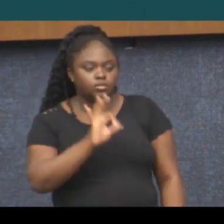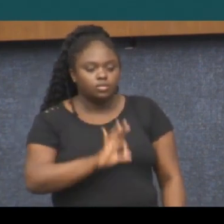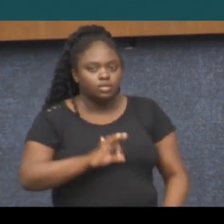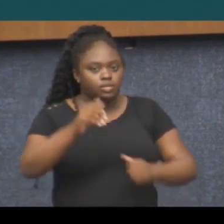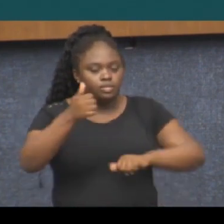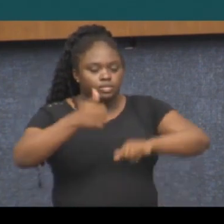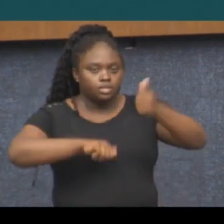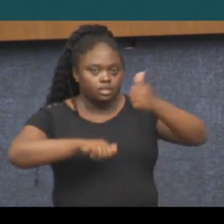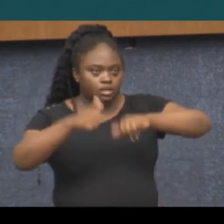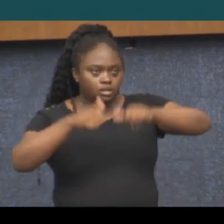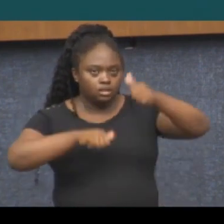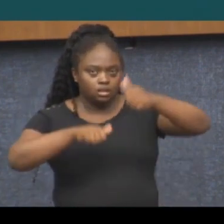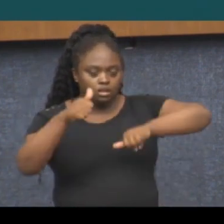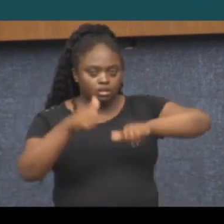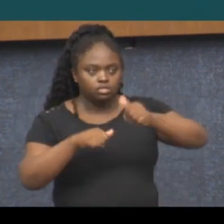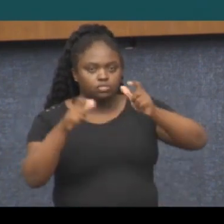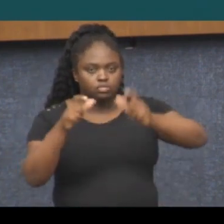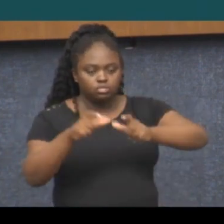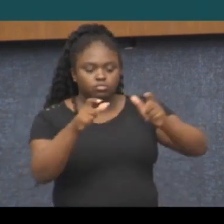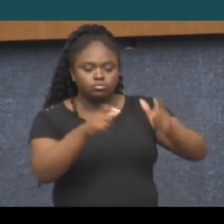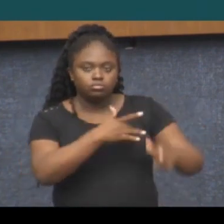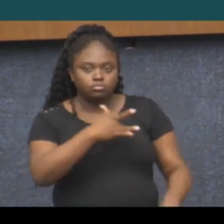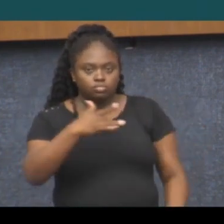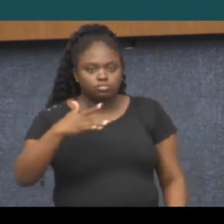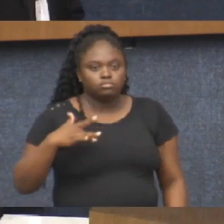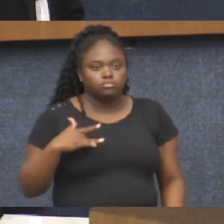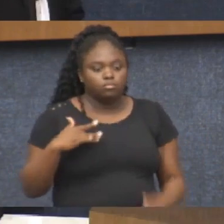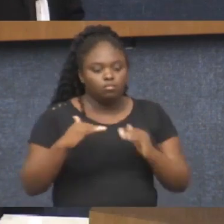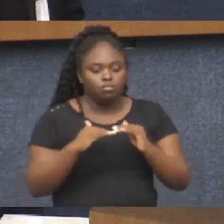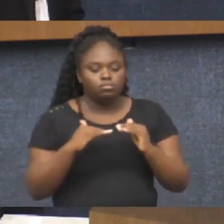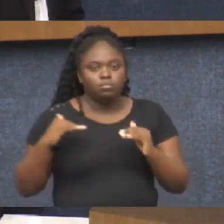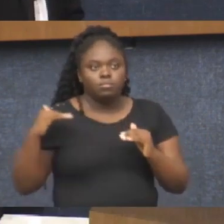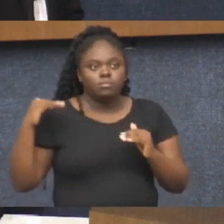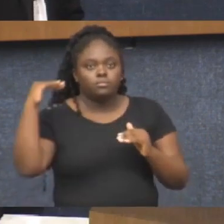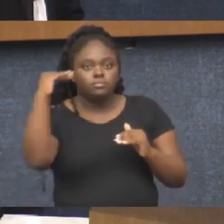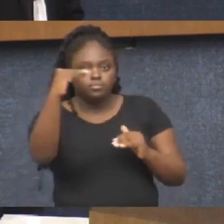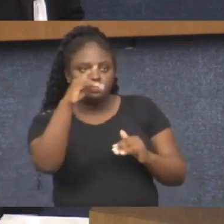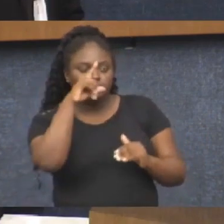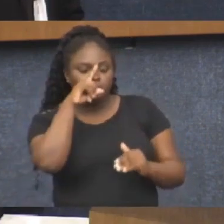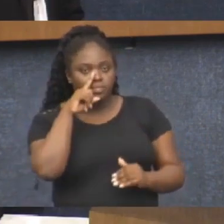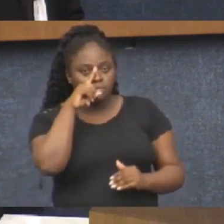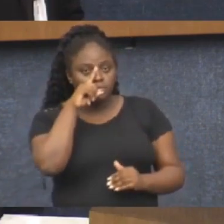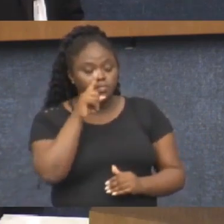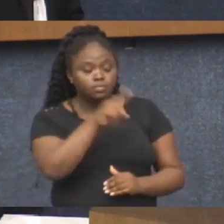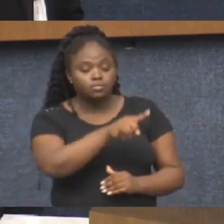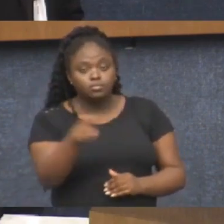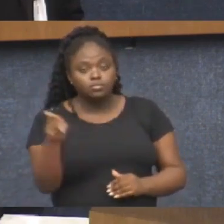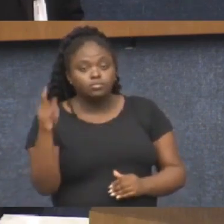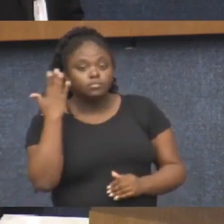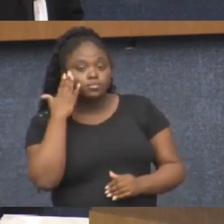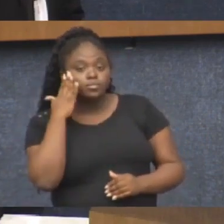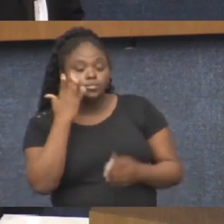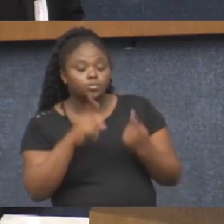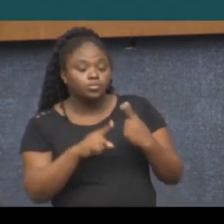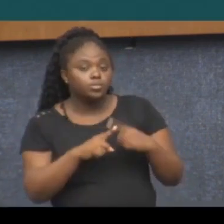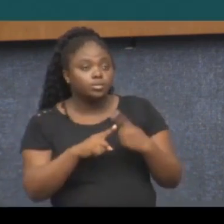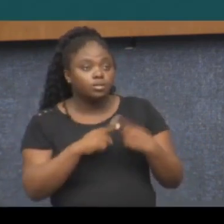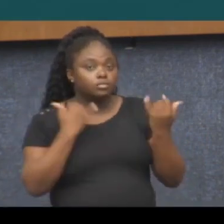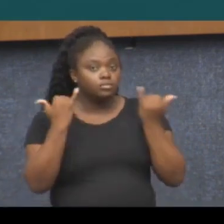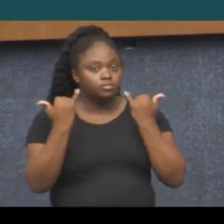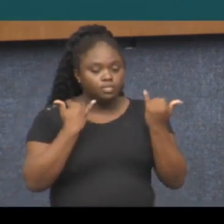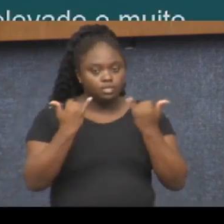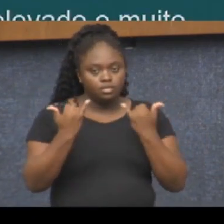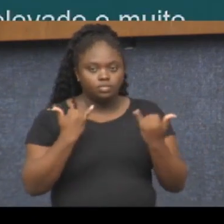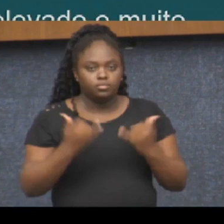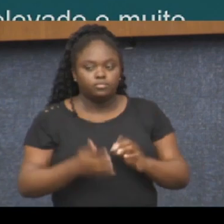em unidades, né, em centros de saúde de elevado e muito elevado risco. Vocês vão entender o porquê da gente trazer essa informação.